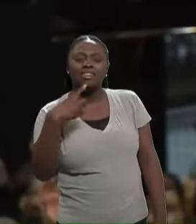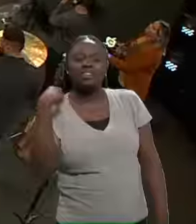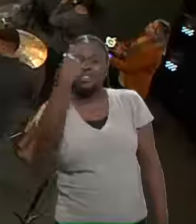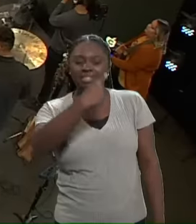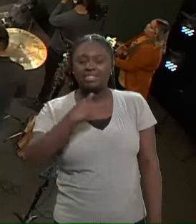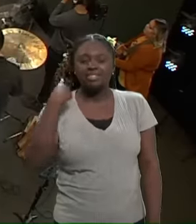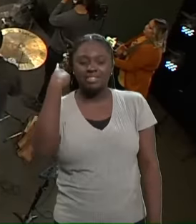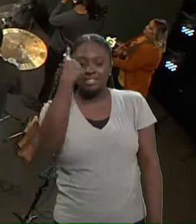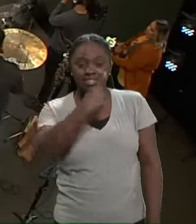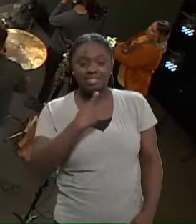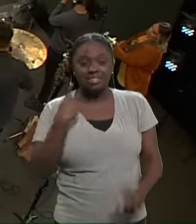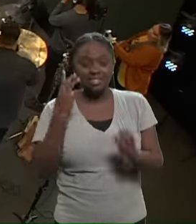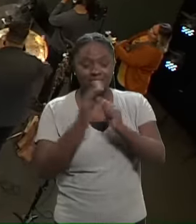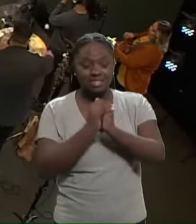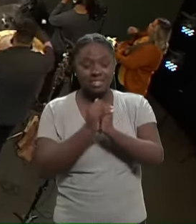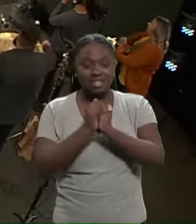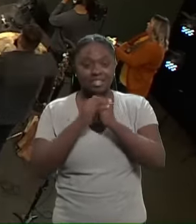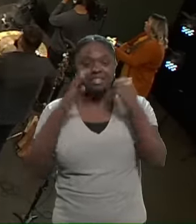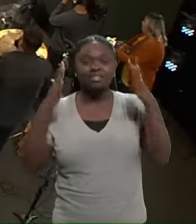horas.